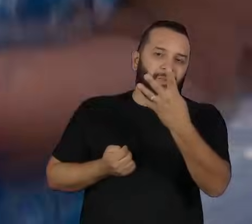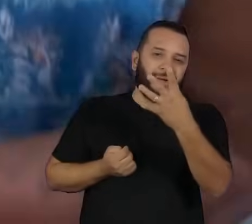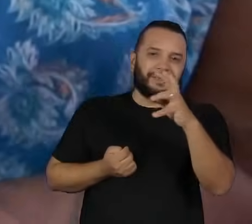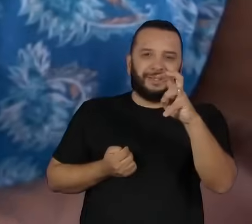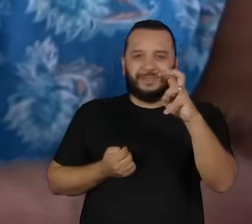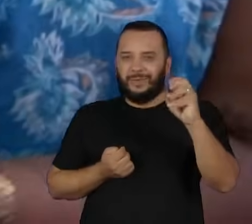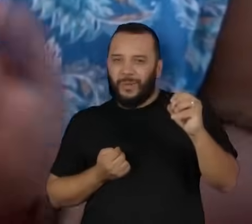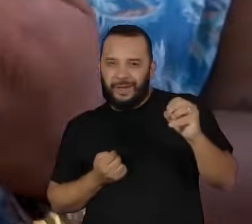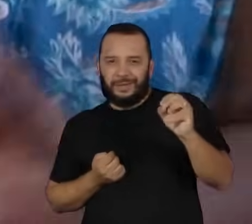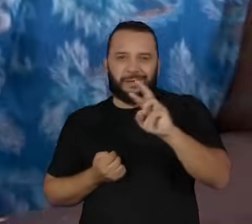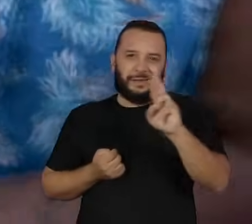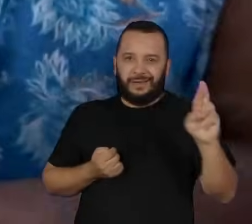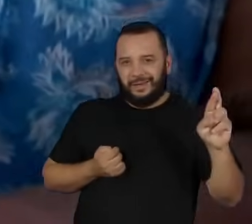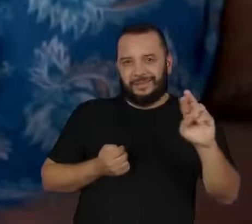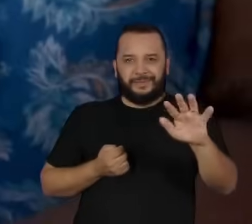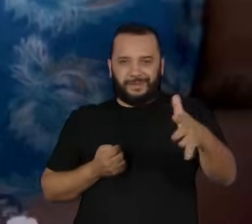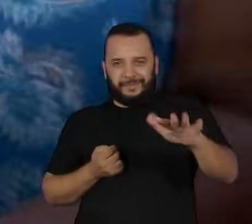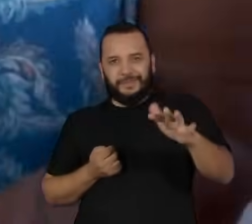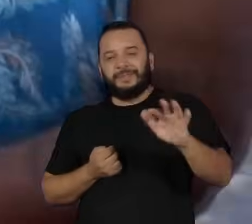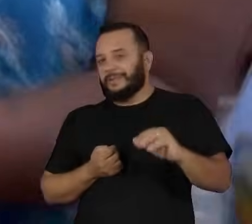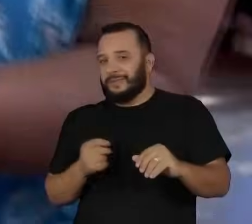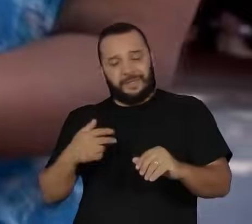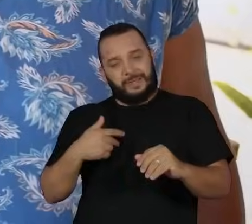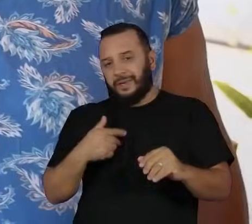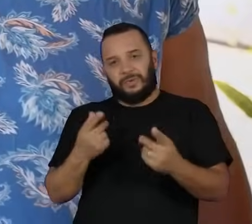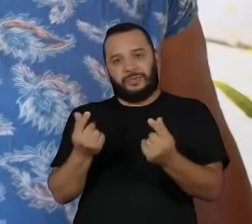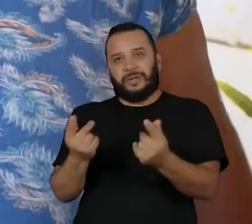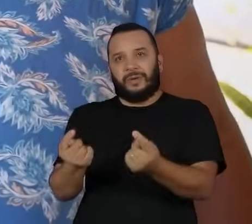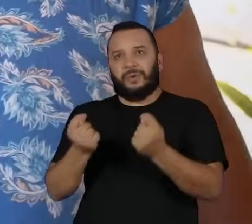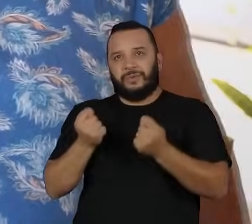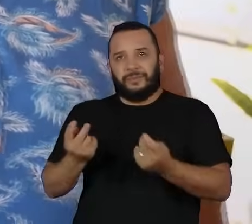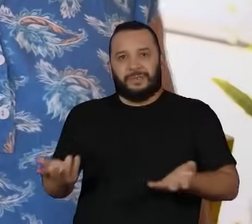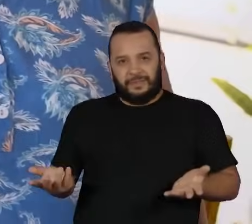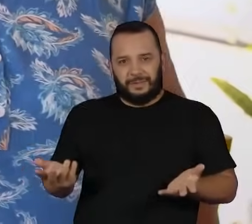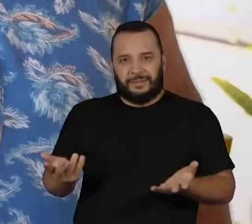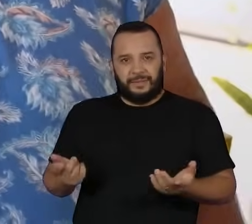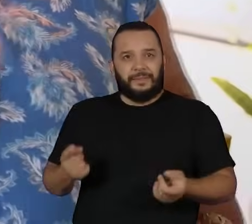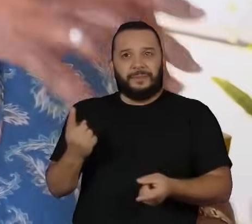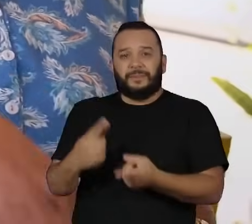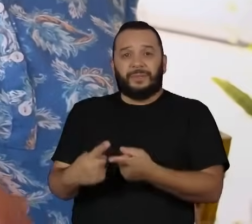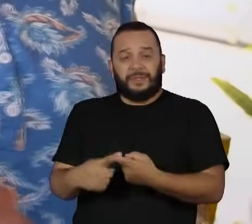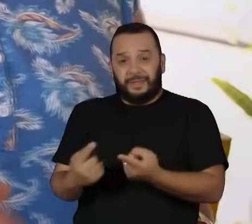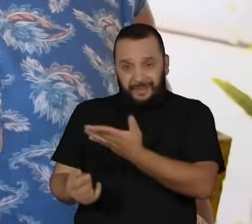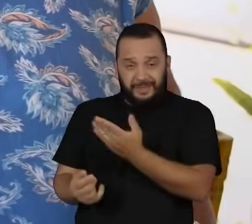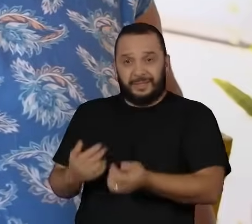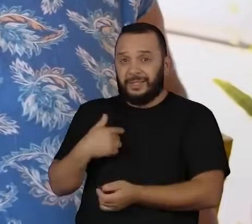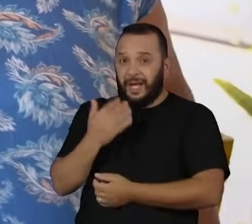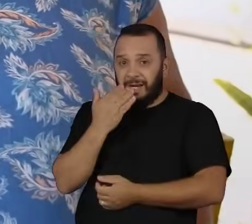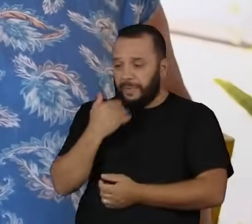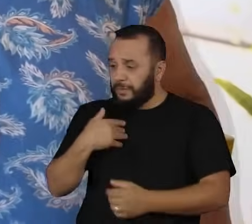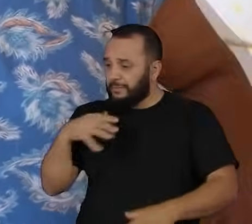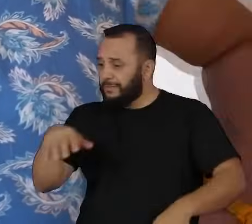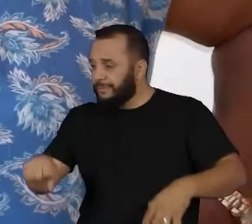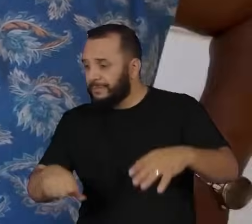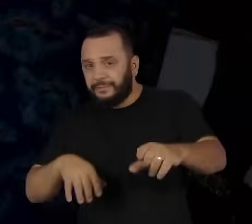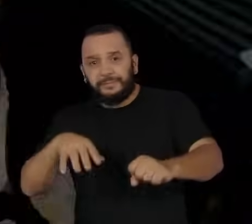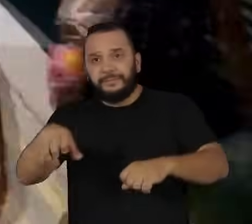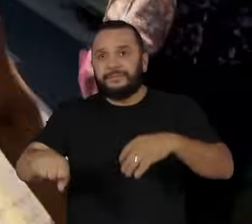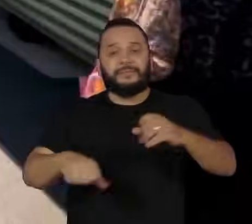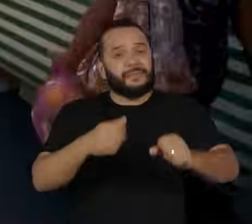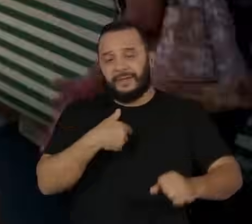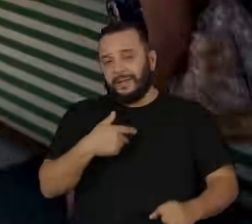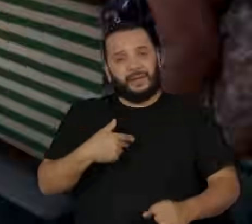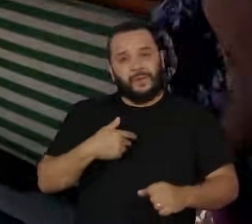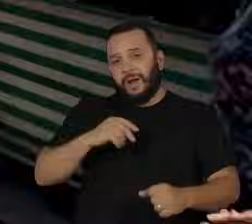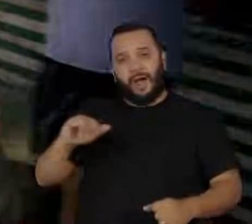450 reais, só com hortifruti. Porque para além disso tudo, esses alimentos que eu pego, eu ainda aproveito mais.